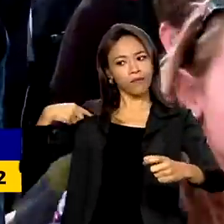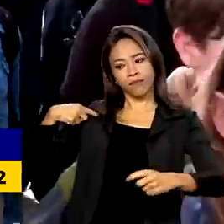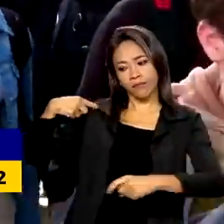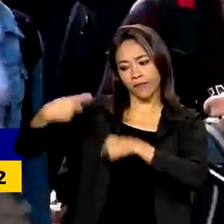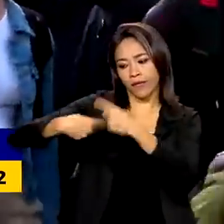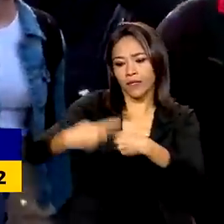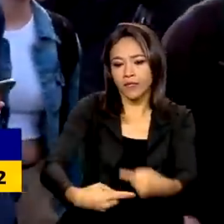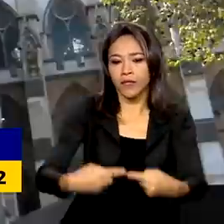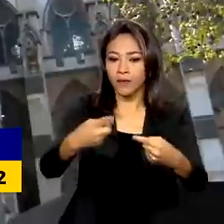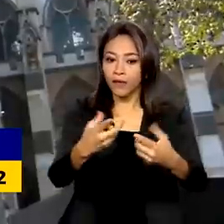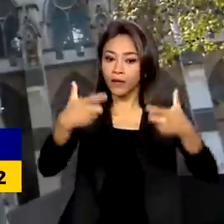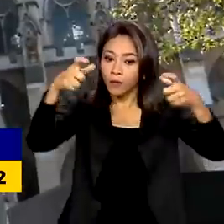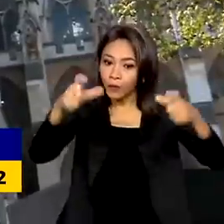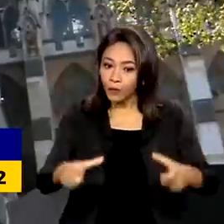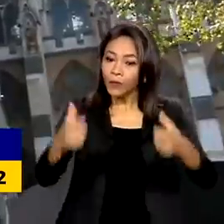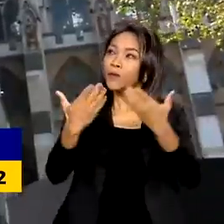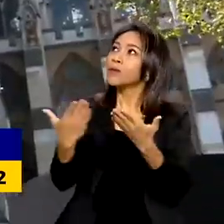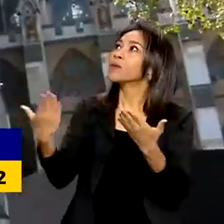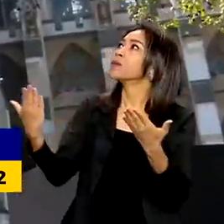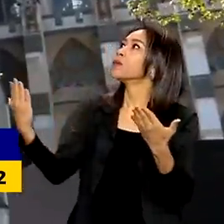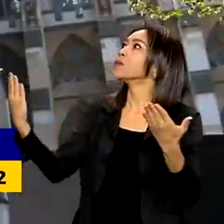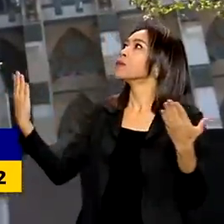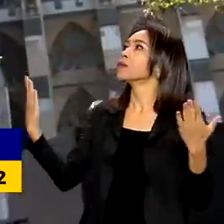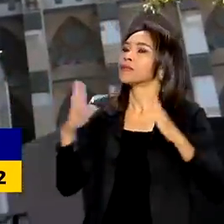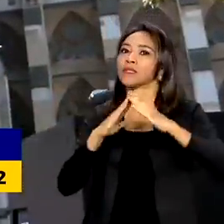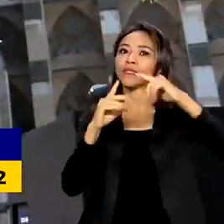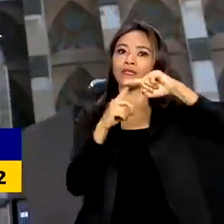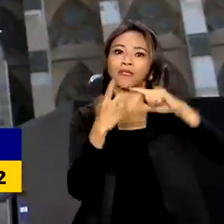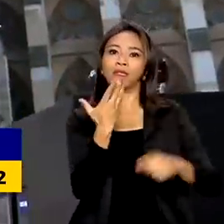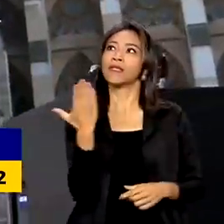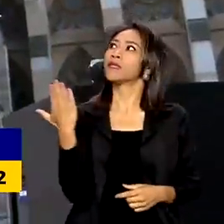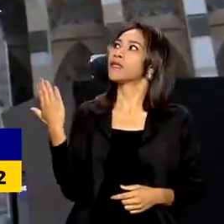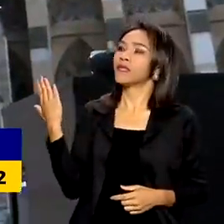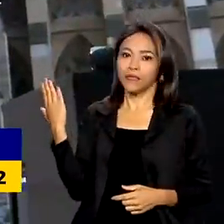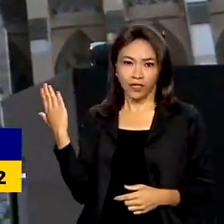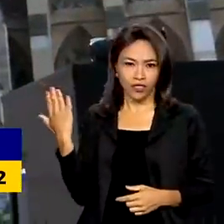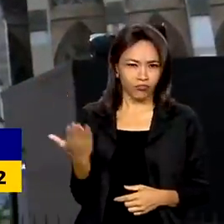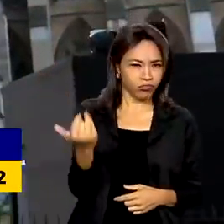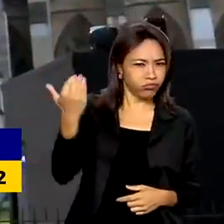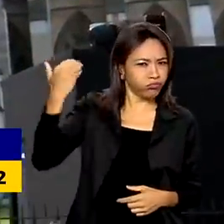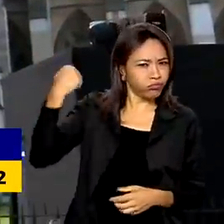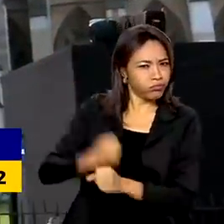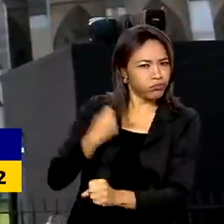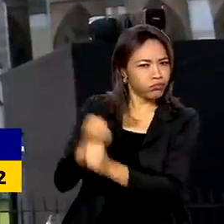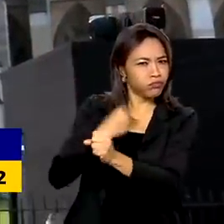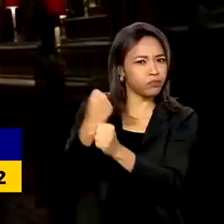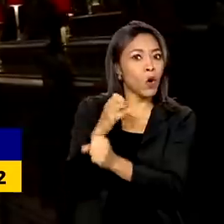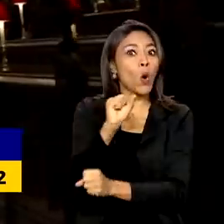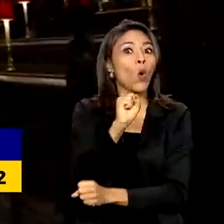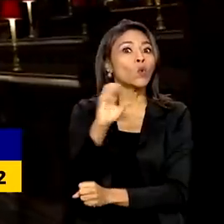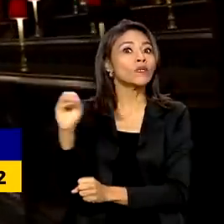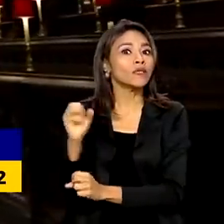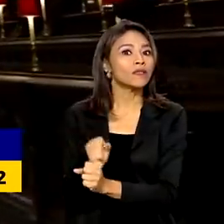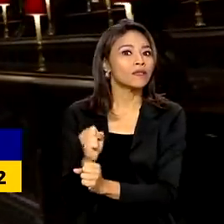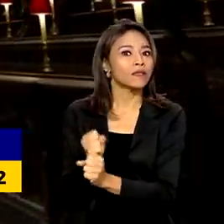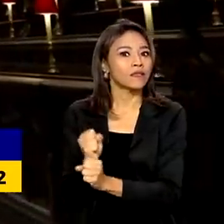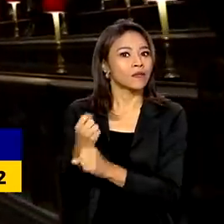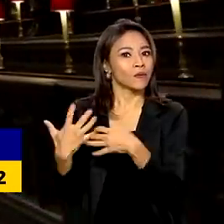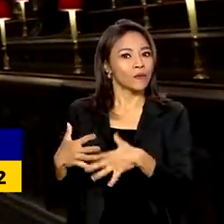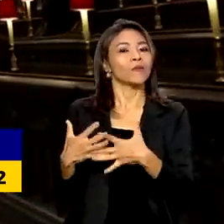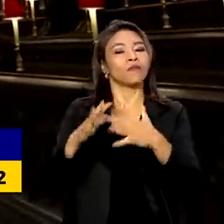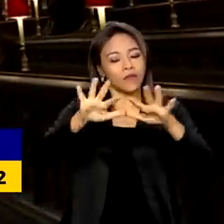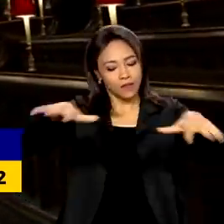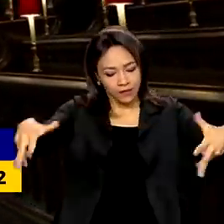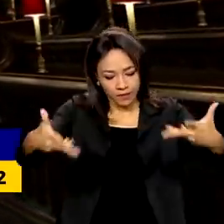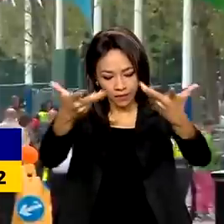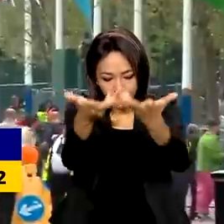abadia de Westminster, esta catedral gótica anglicana que começou a ser construída há quase 800 anos, vai receber a cerimônia